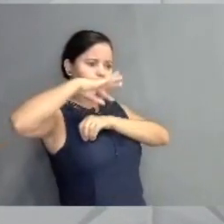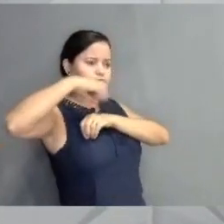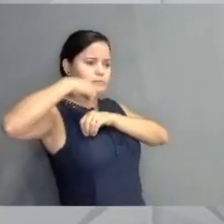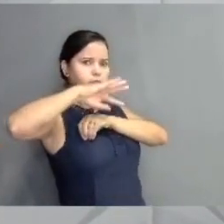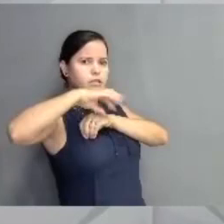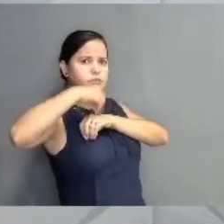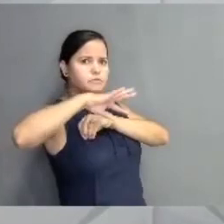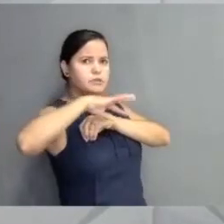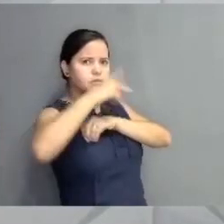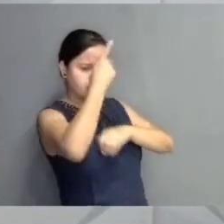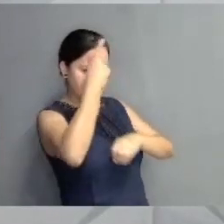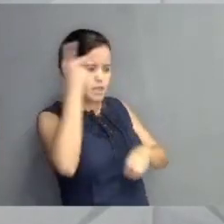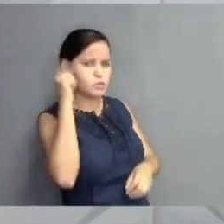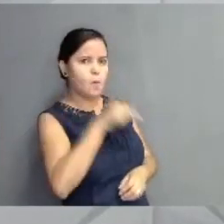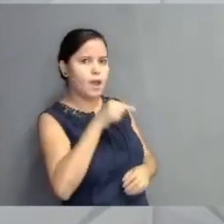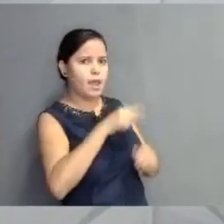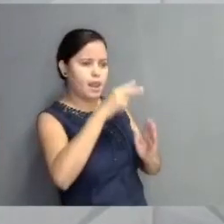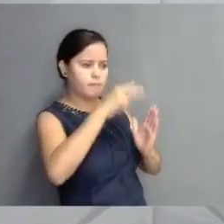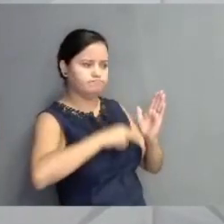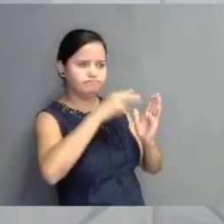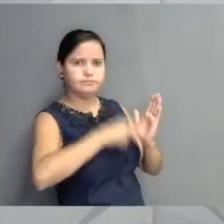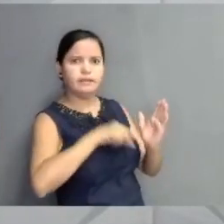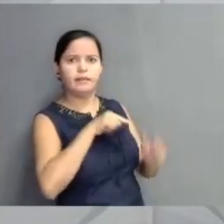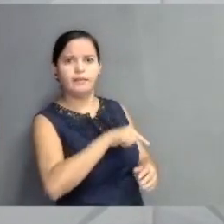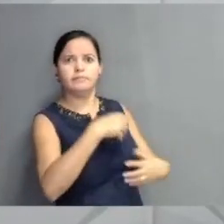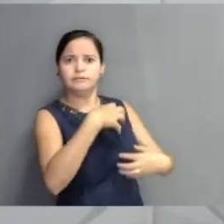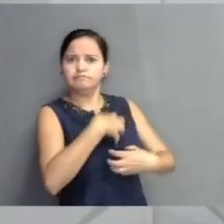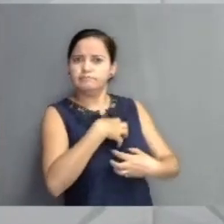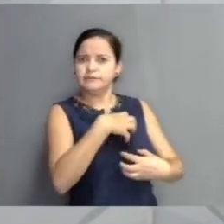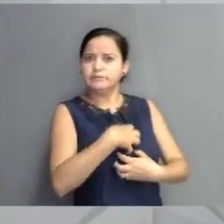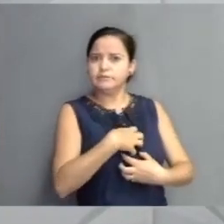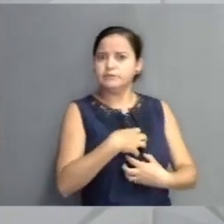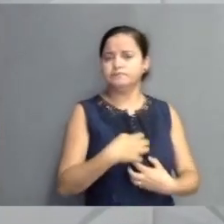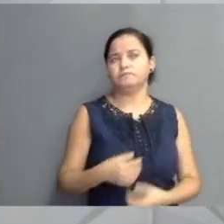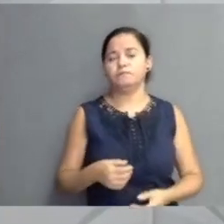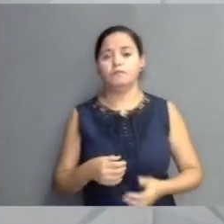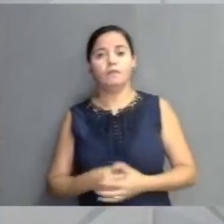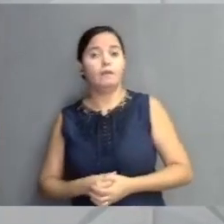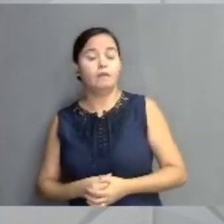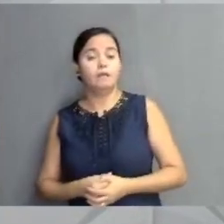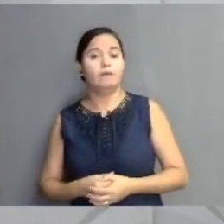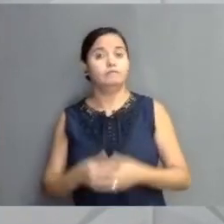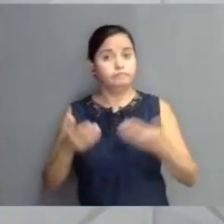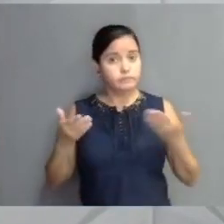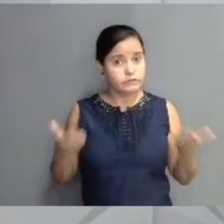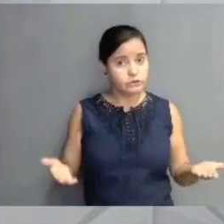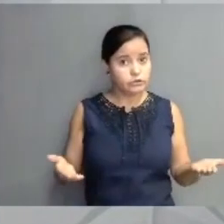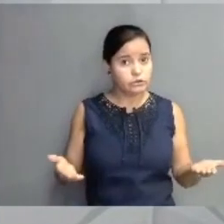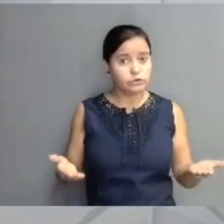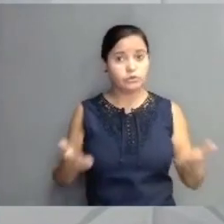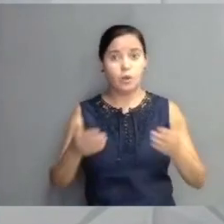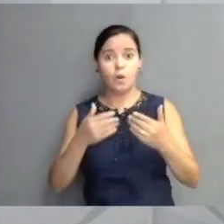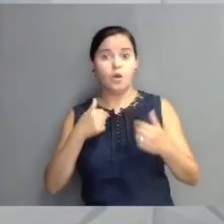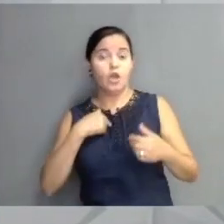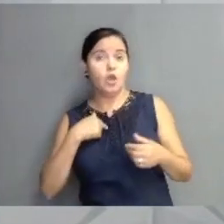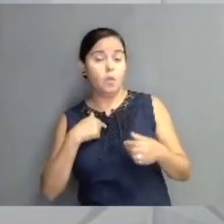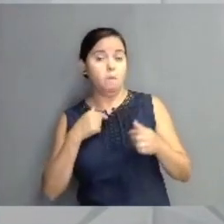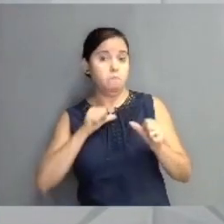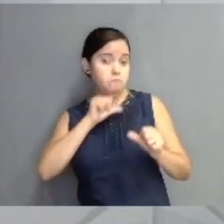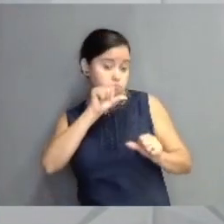a partir do momento que eu sou questionado, a partir do momento que a questão, não é, solicita para que eu